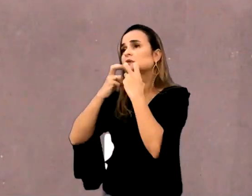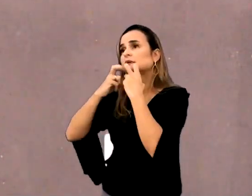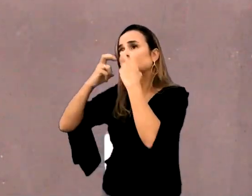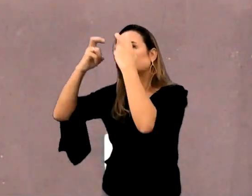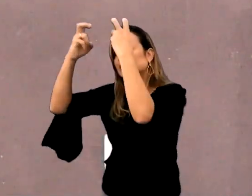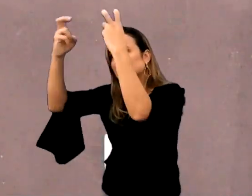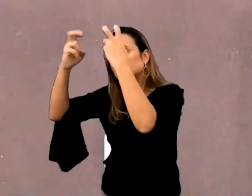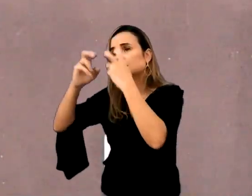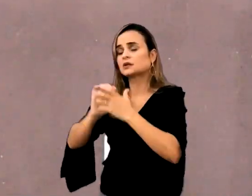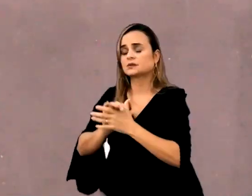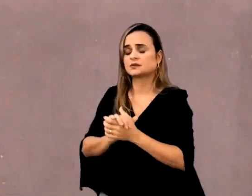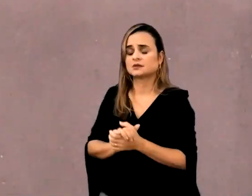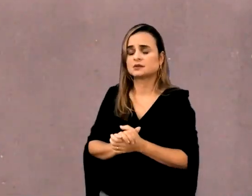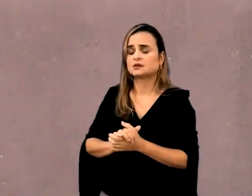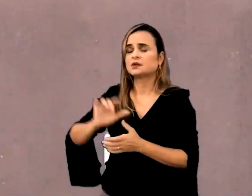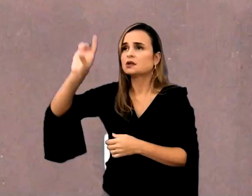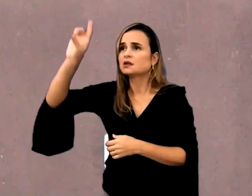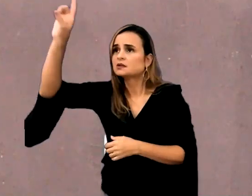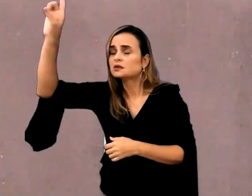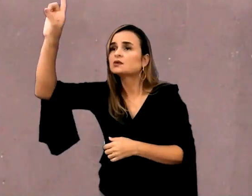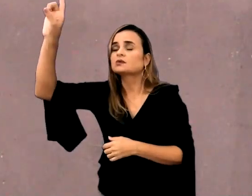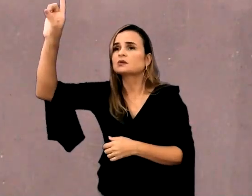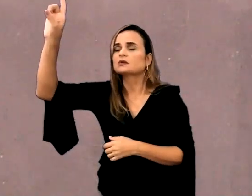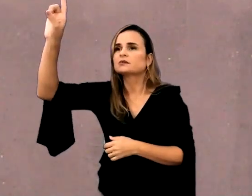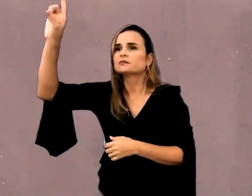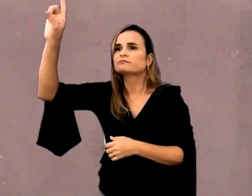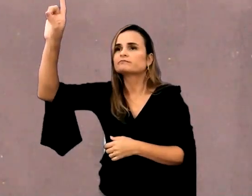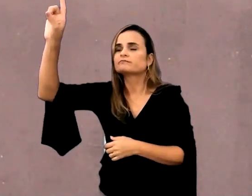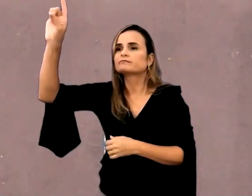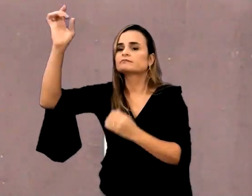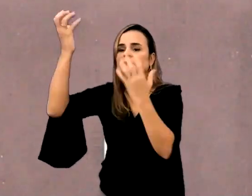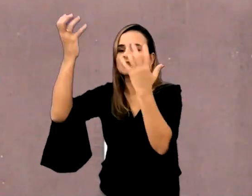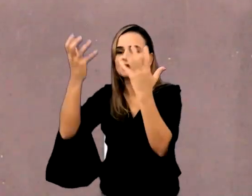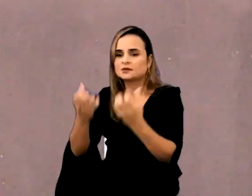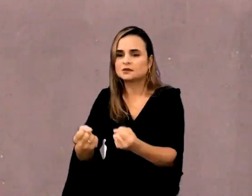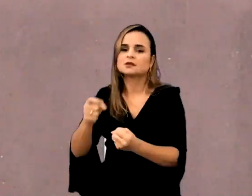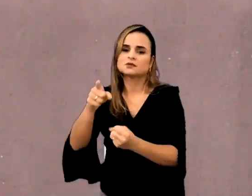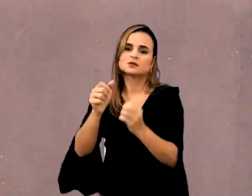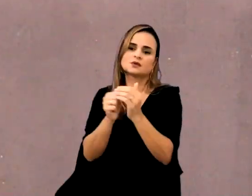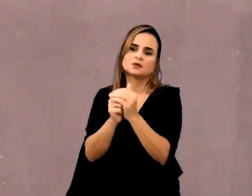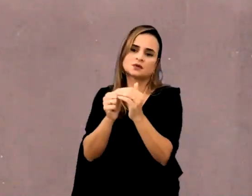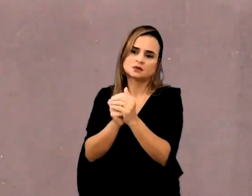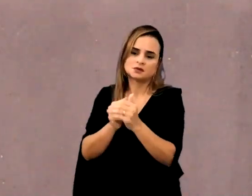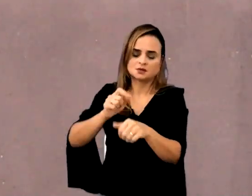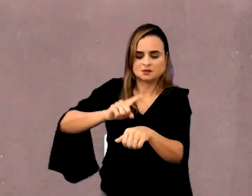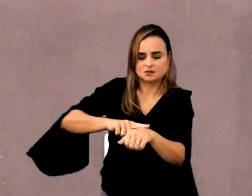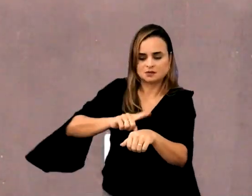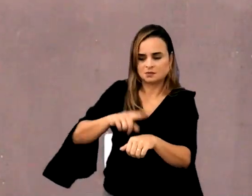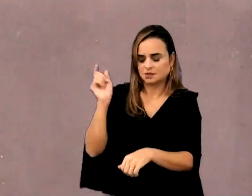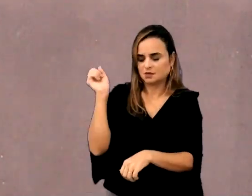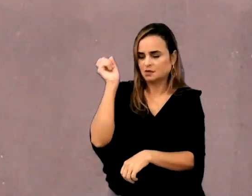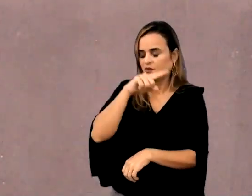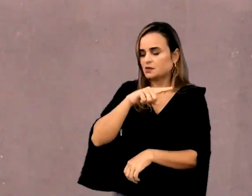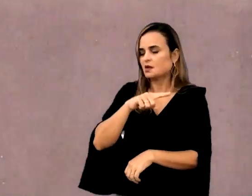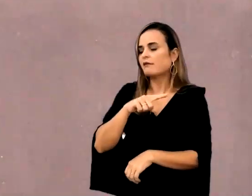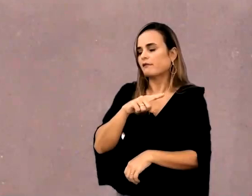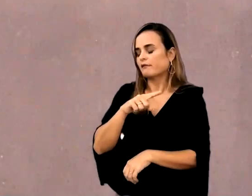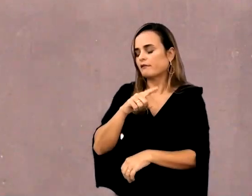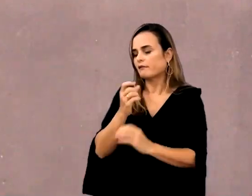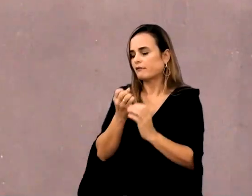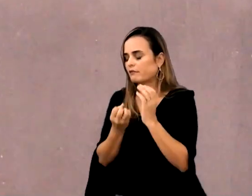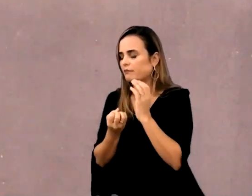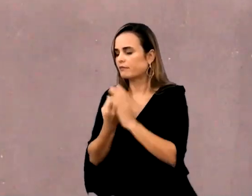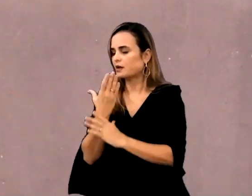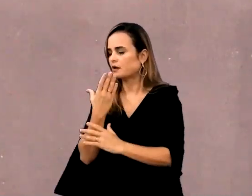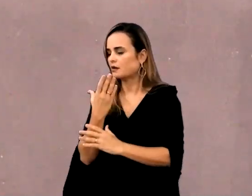para que Ele possa realmente lhe ouvir nos momentos difíceis. Porque nós não podemos ficar